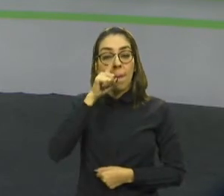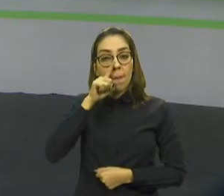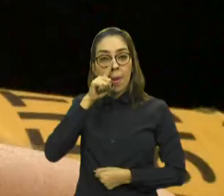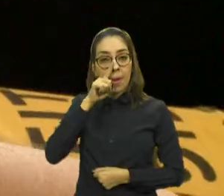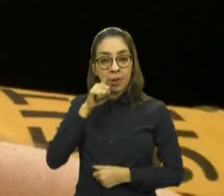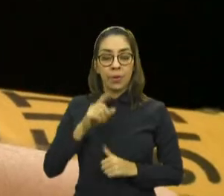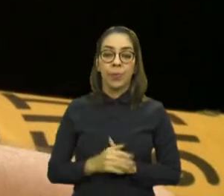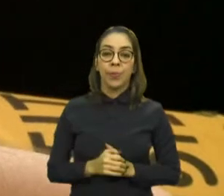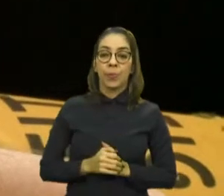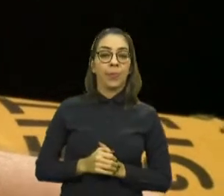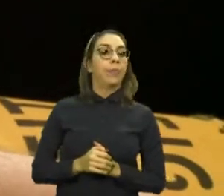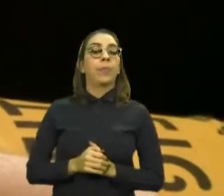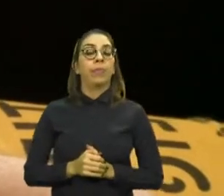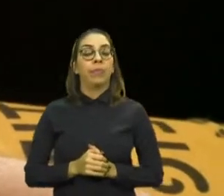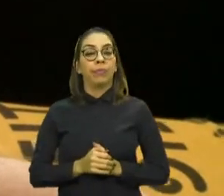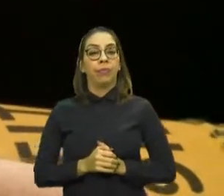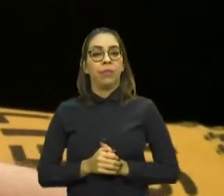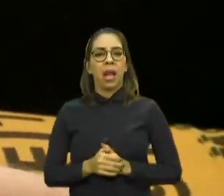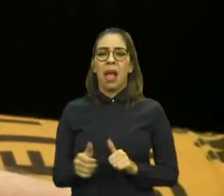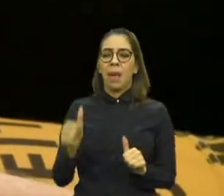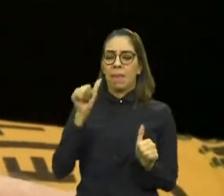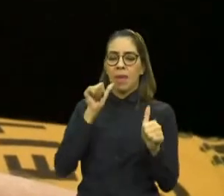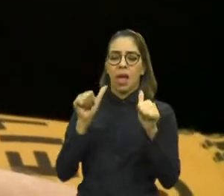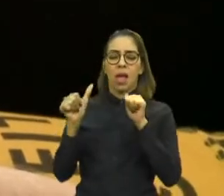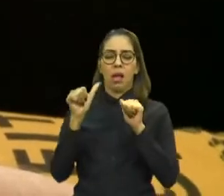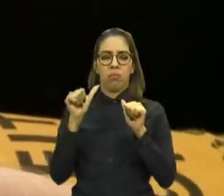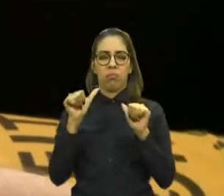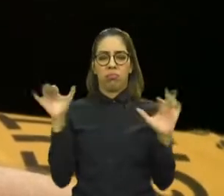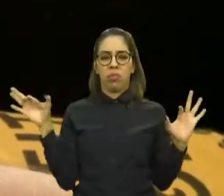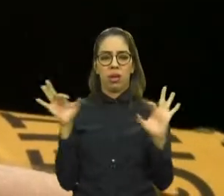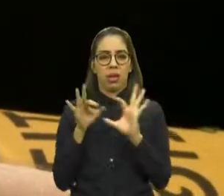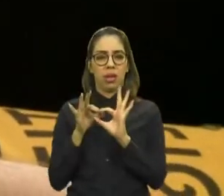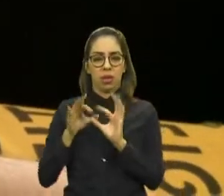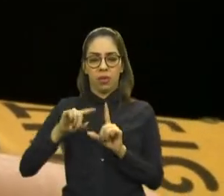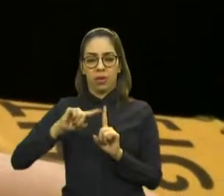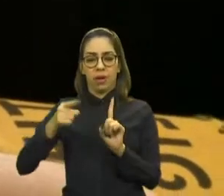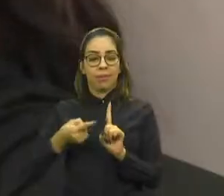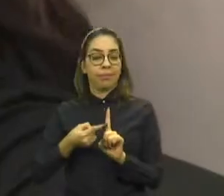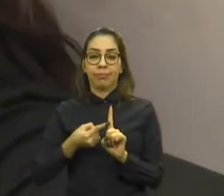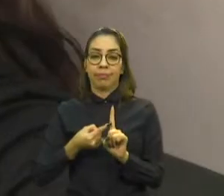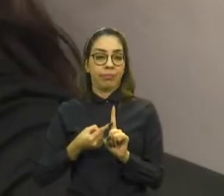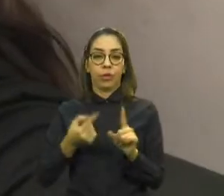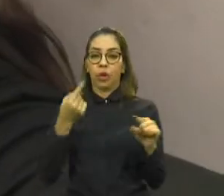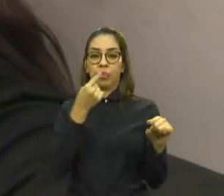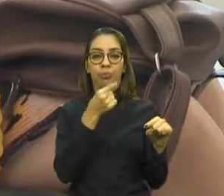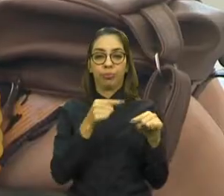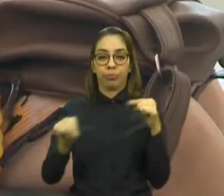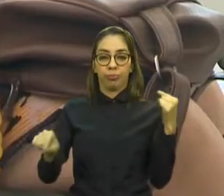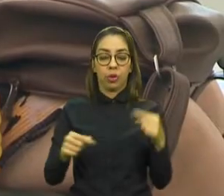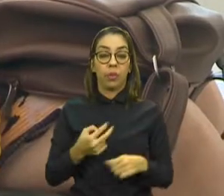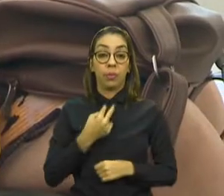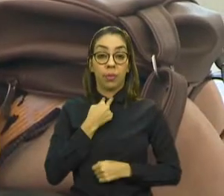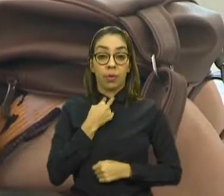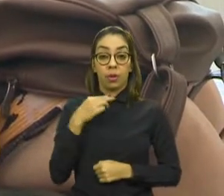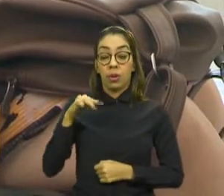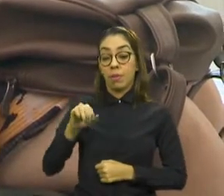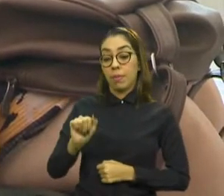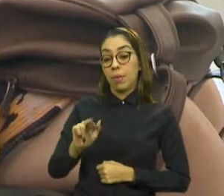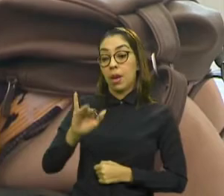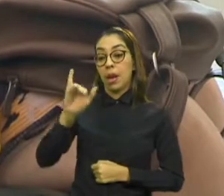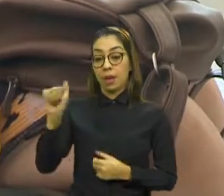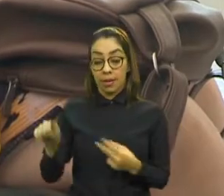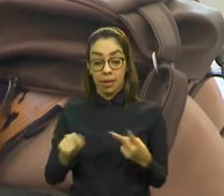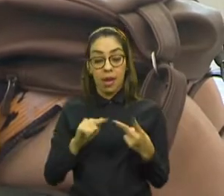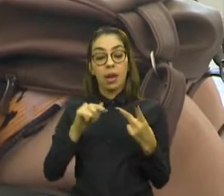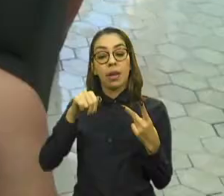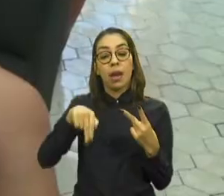gravidez. Bebidas alcoólicas e gravidez, duas coisas que não combinam. A Maria e a Ana, com 26